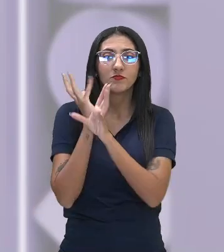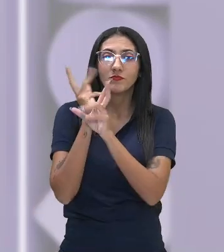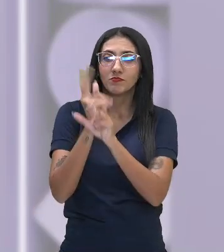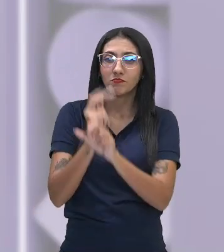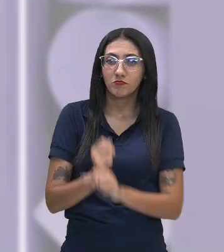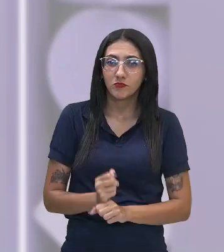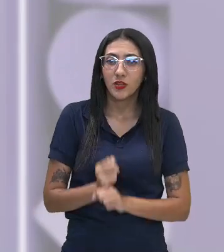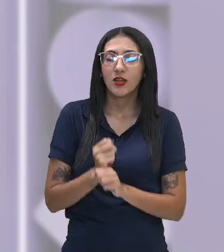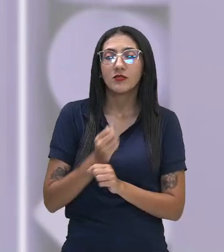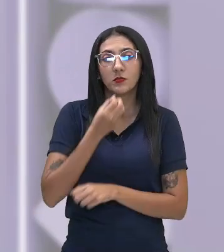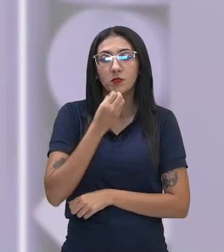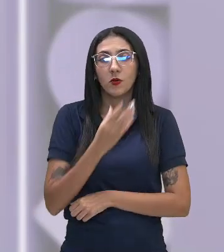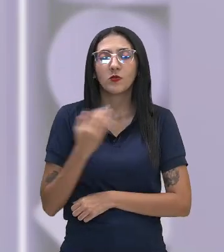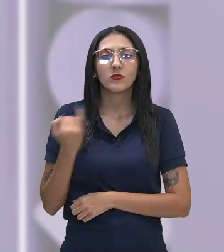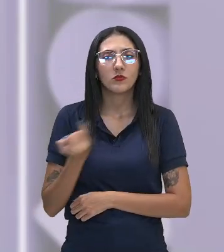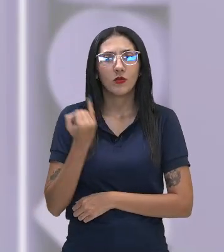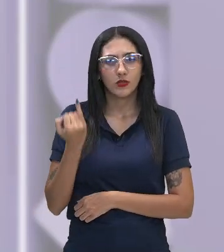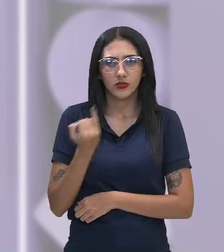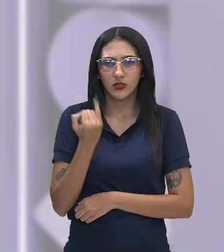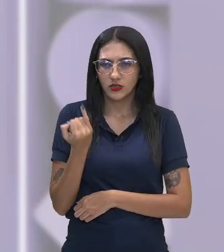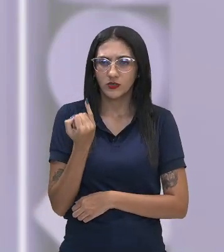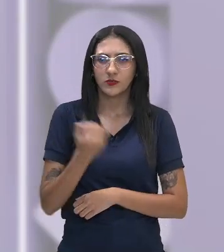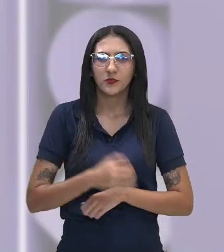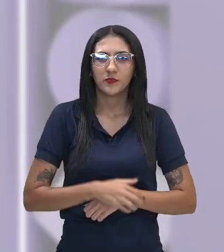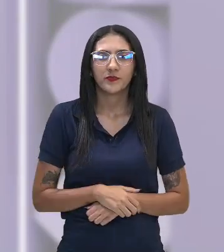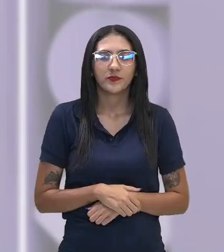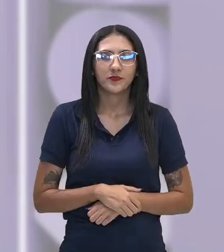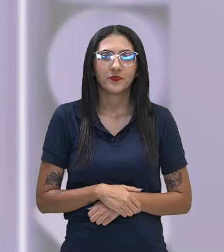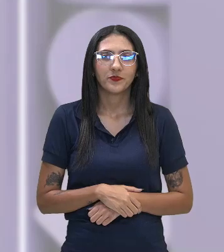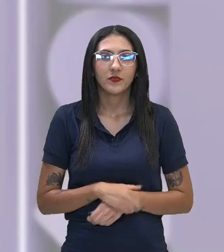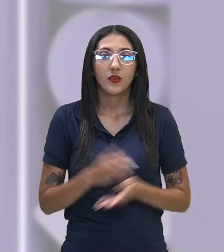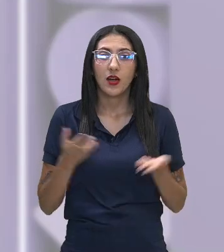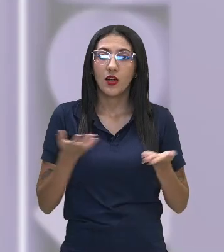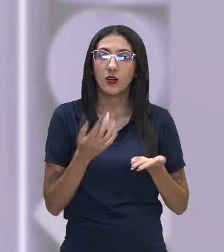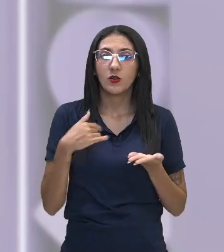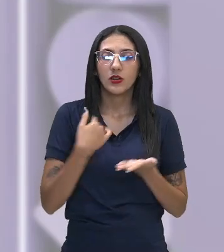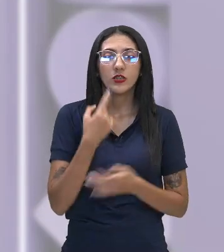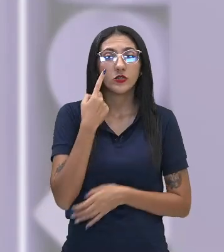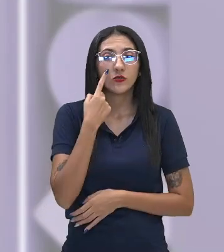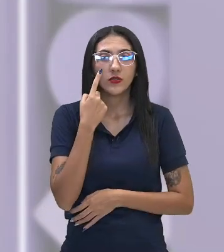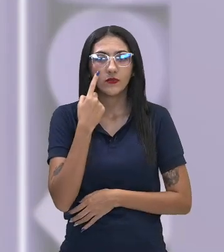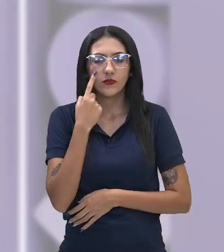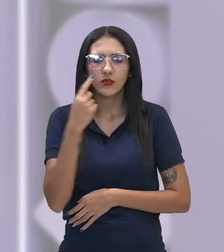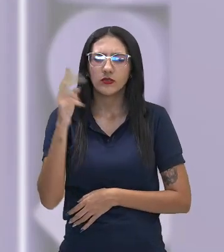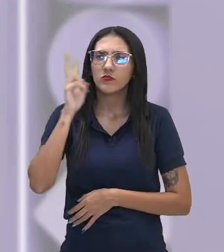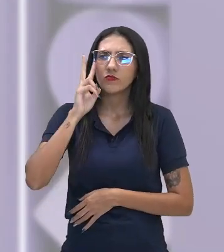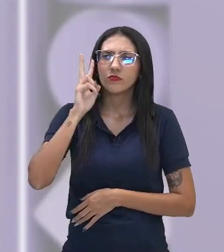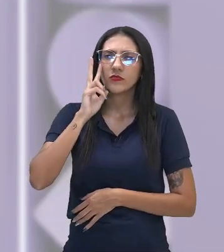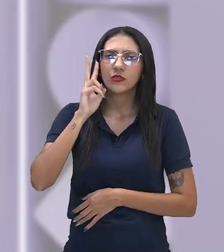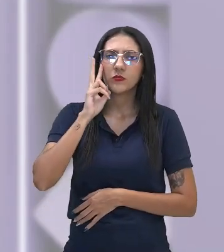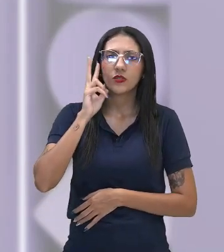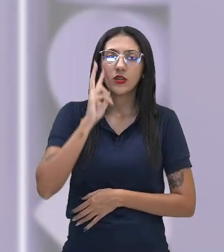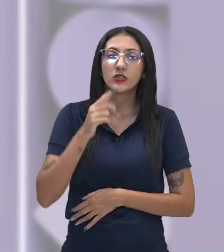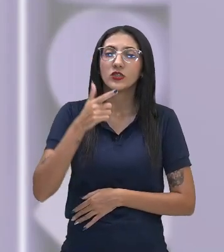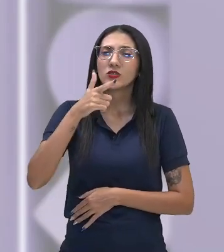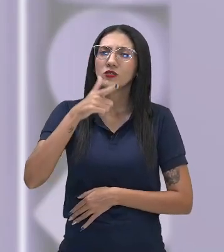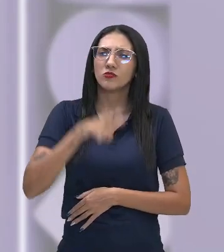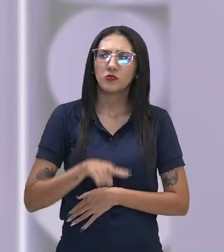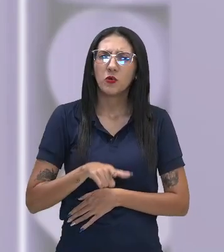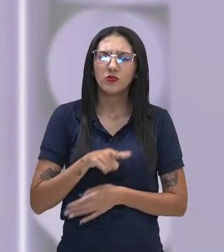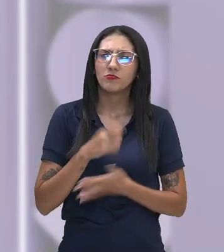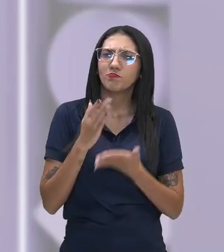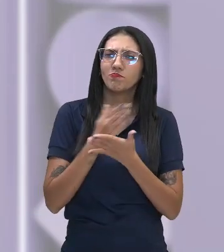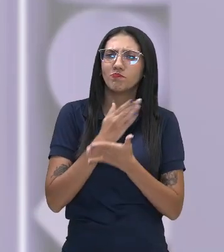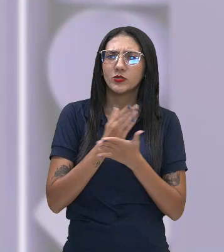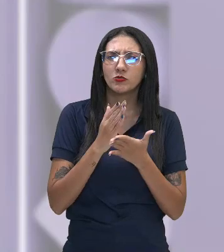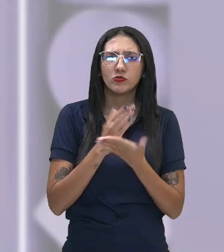sempre é necessário para qualquer passo da vida. Então, nós vamos agora fazer uma grande panorâmica